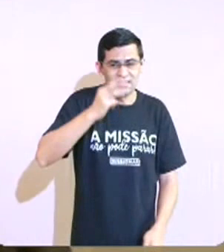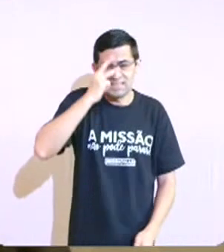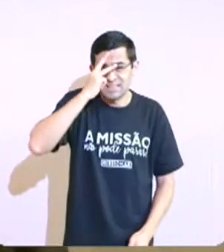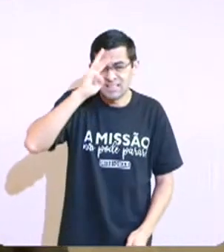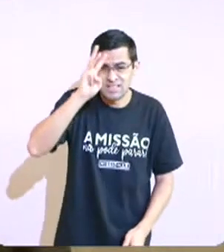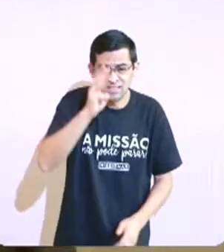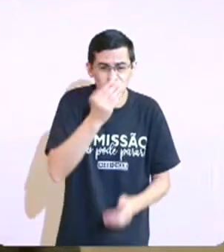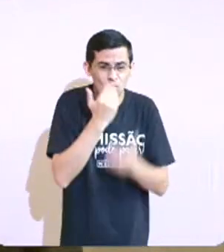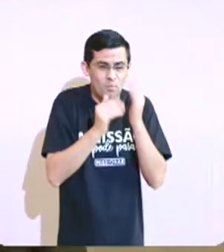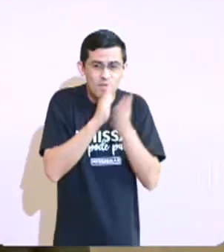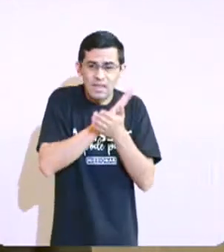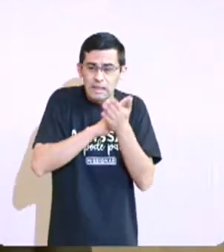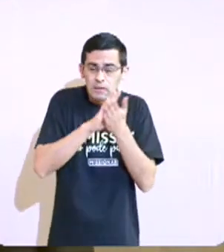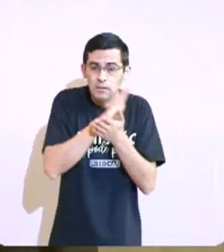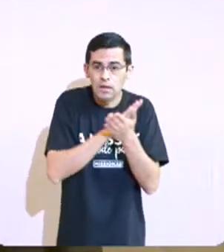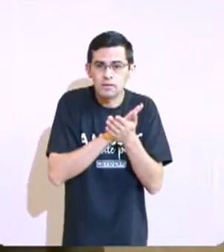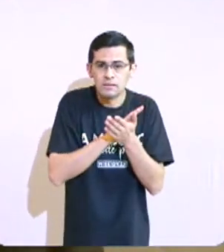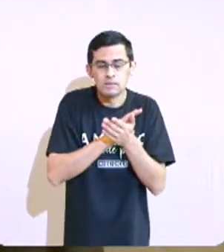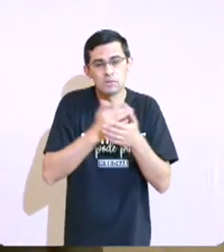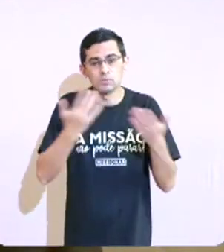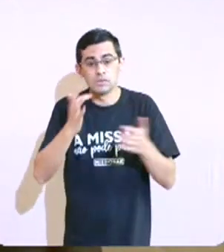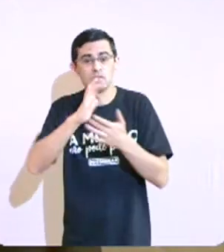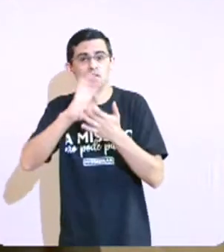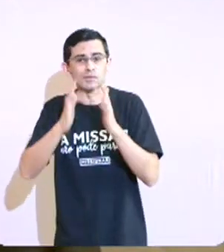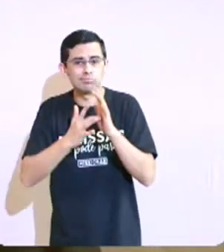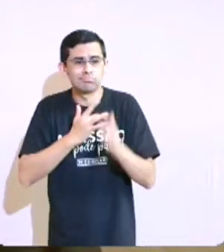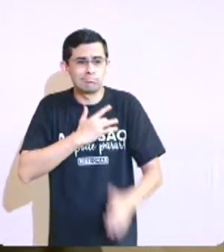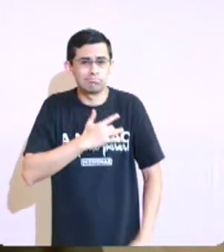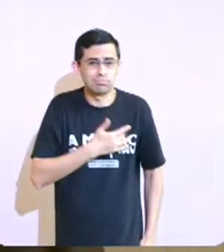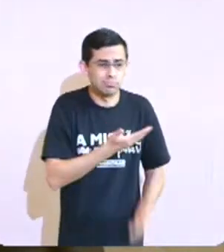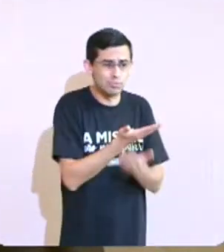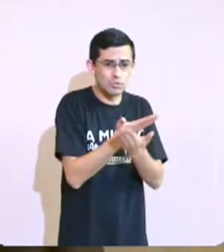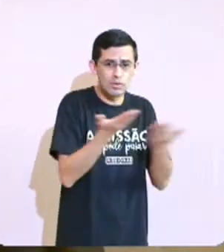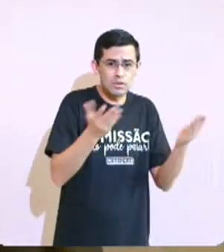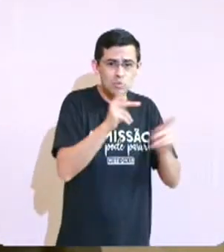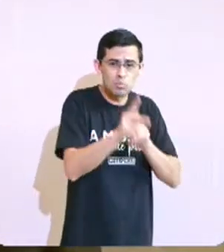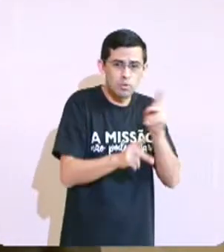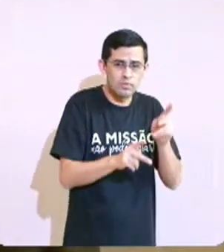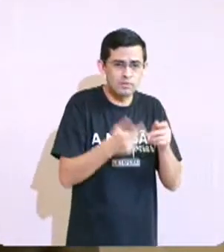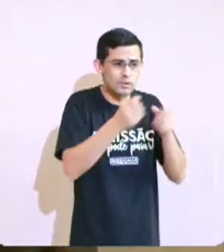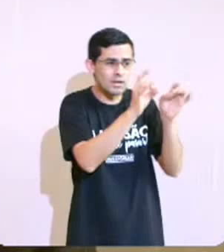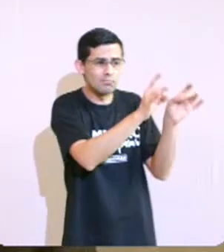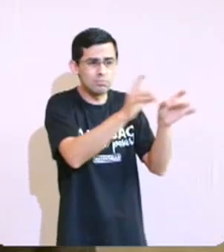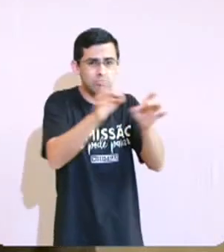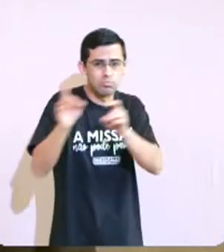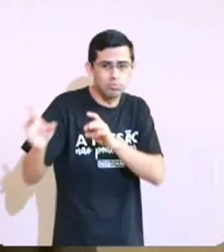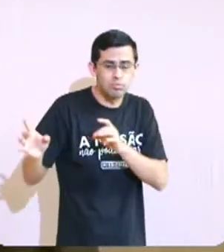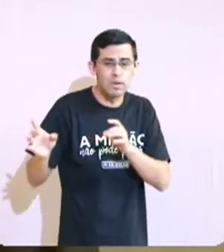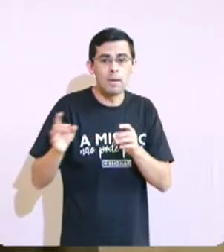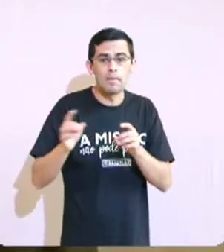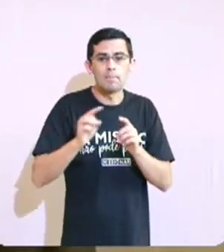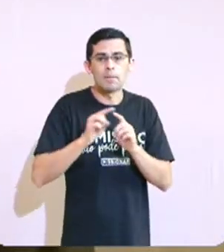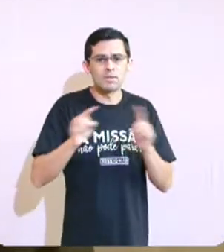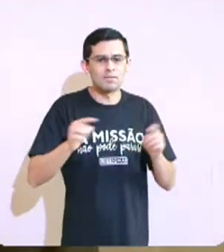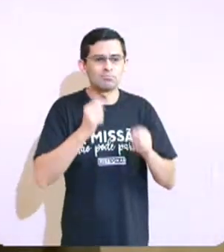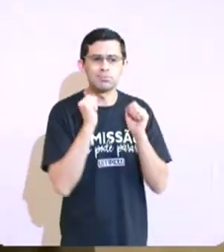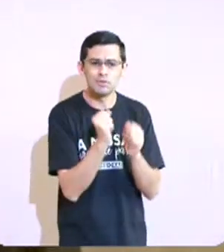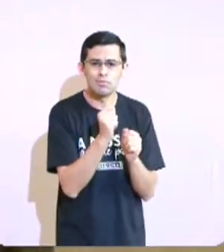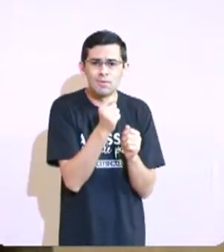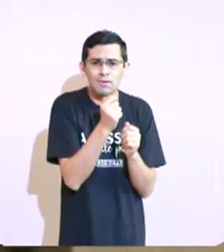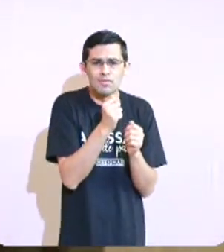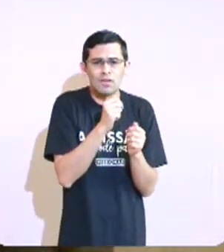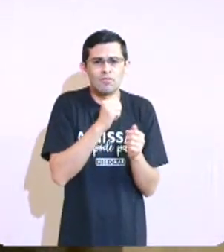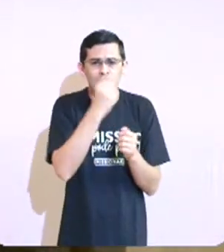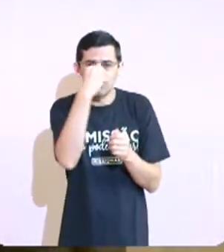comer, o texto diz, teve Jesus compaixão delas e não quis despedi-las em jejum para que não desfalecessem